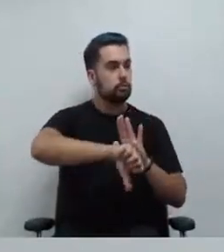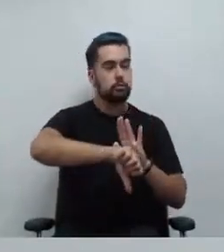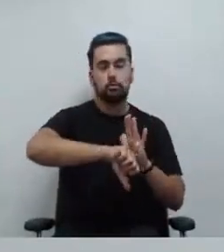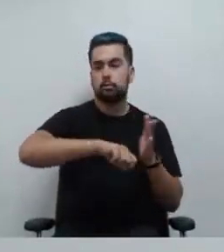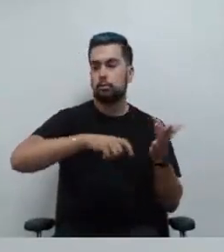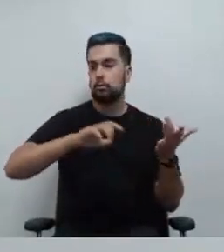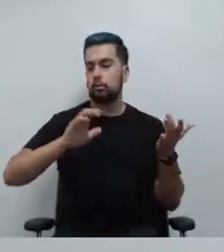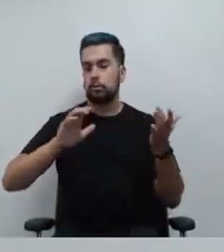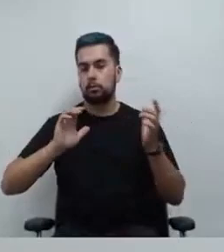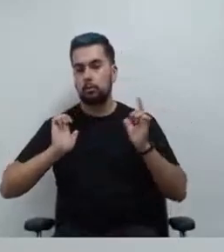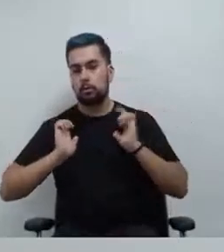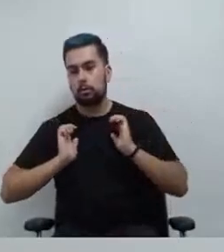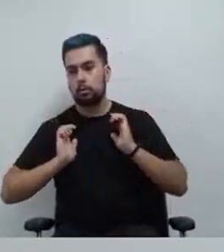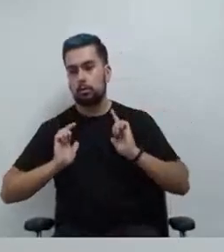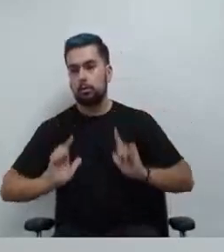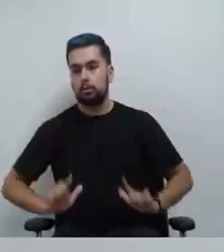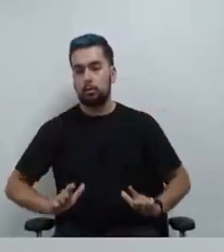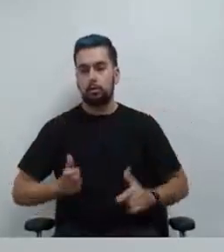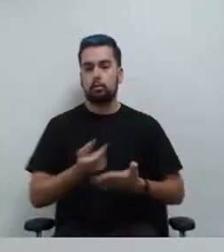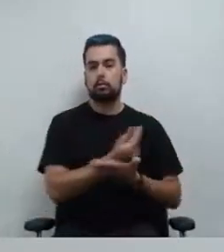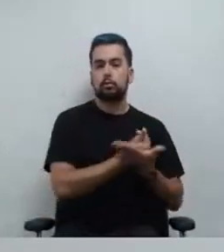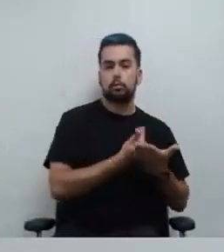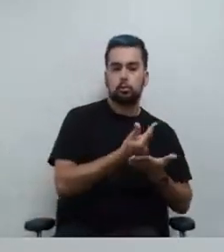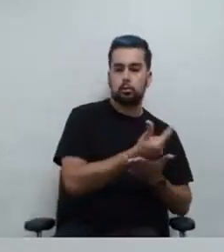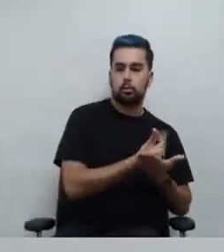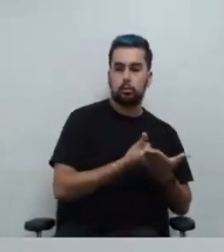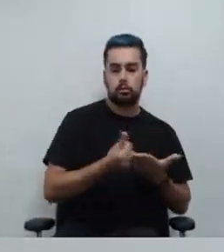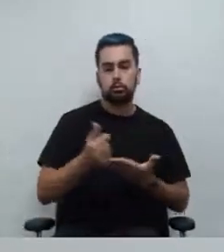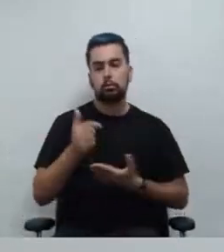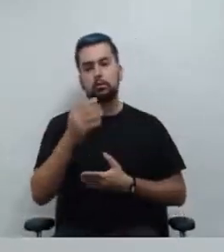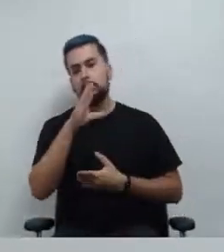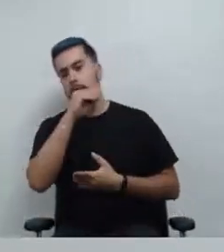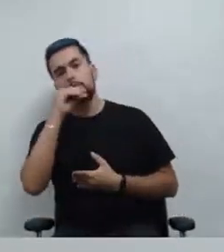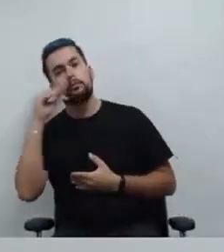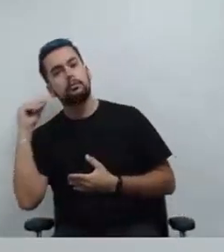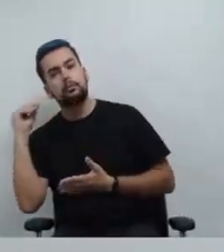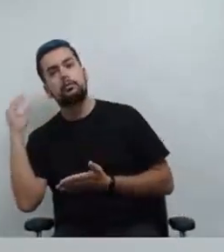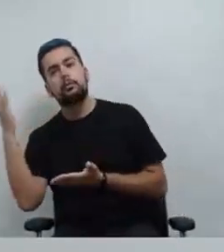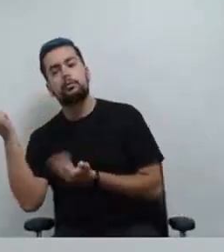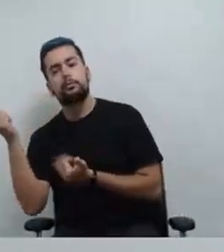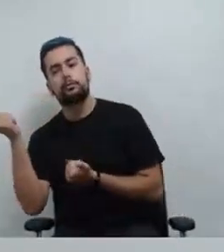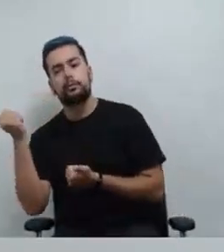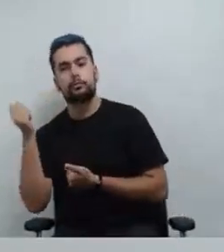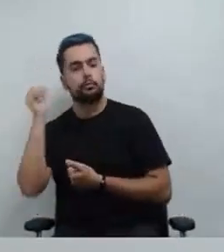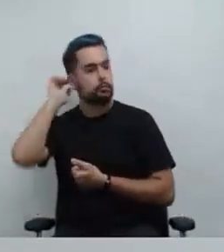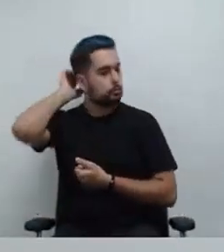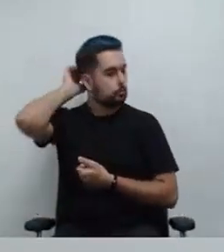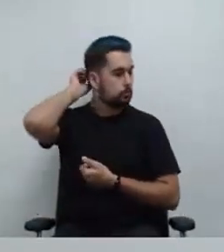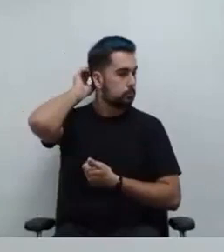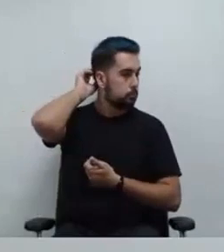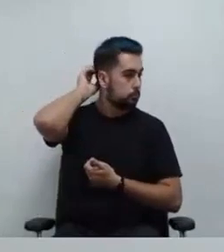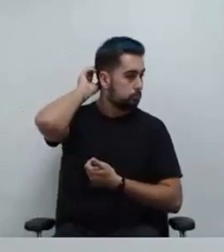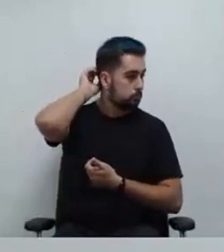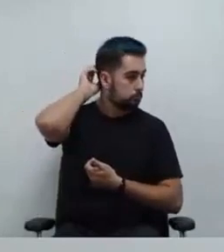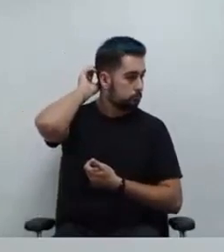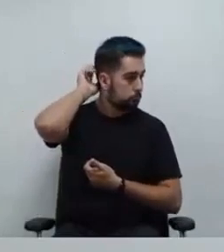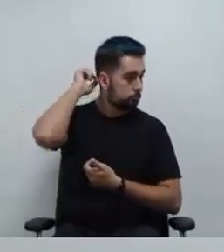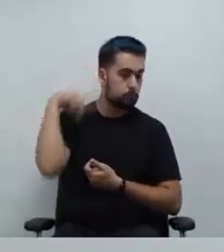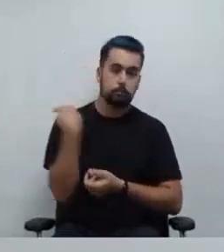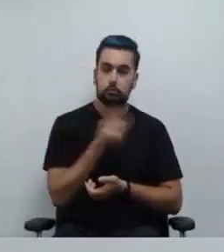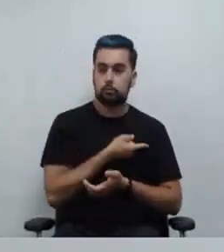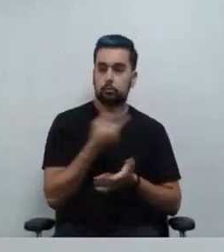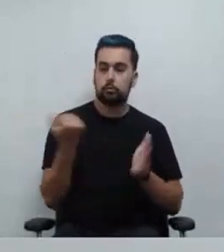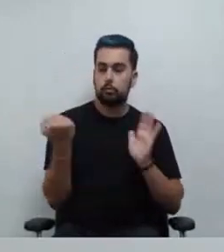fazenda, infância e juventude, né, em as diversas áreas diferentes que nós temos de atuação atualmente. Então, esses são os